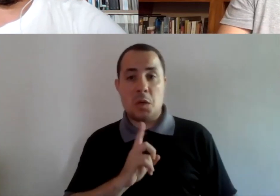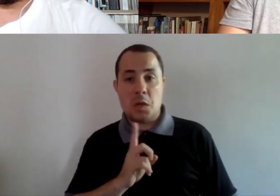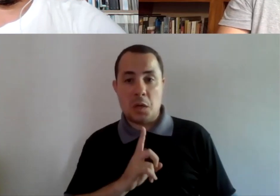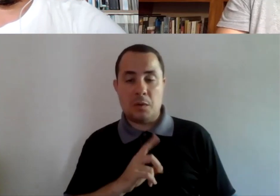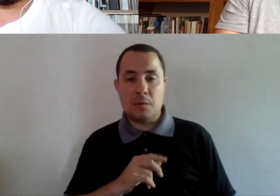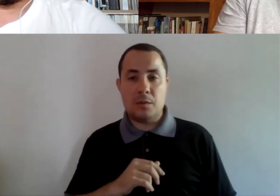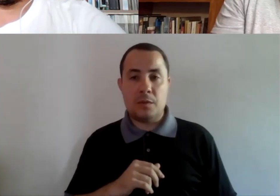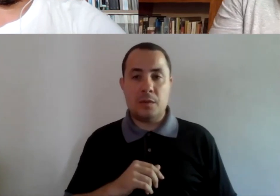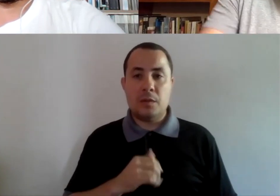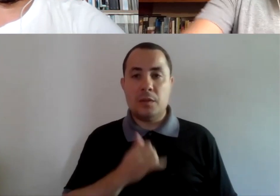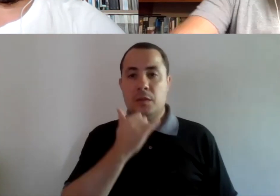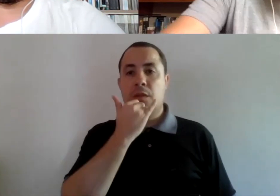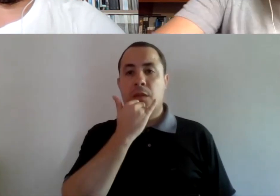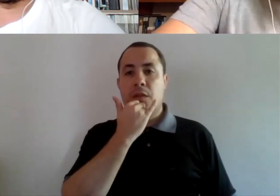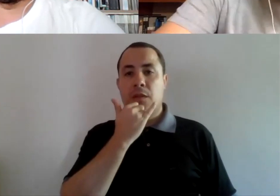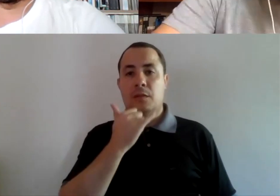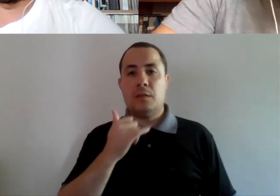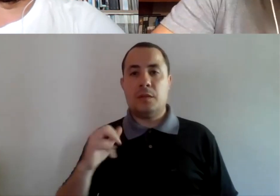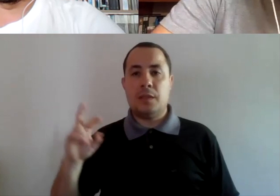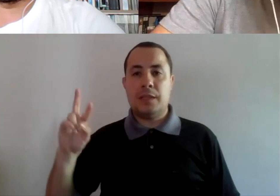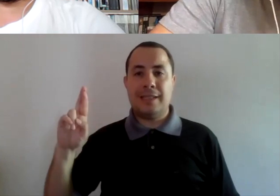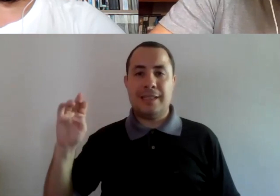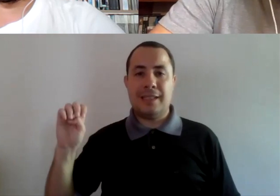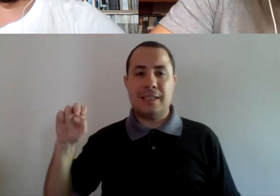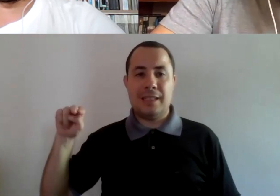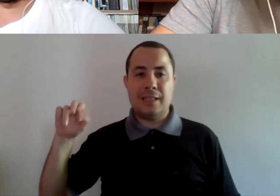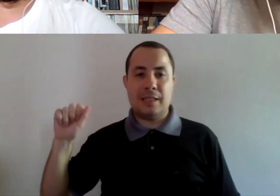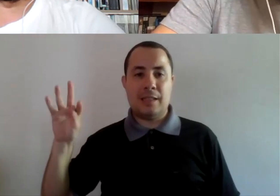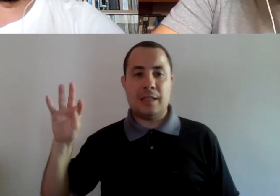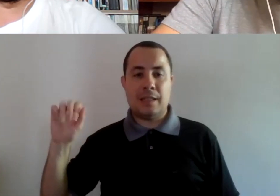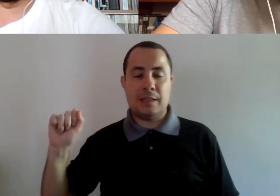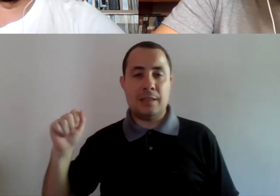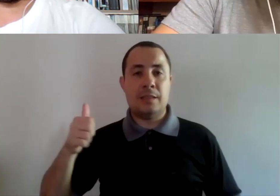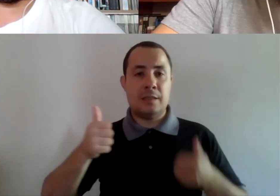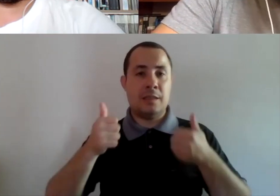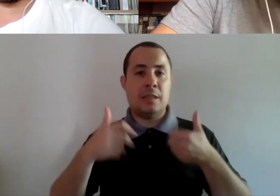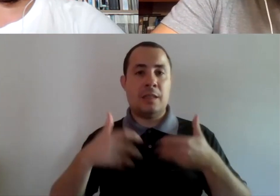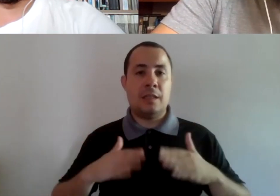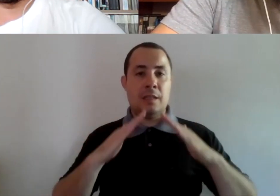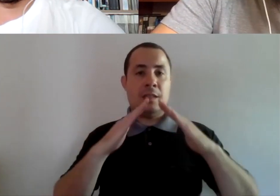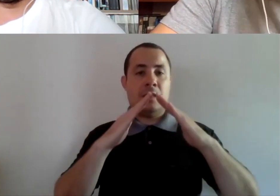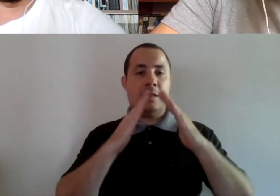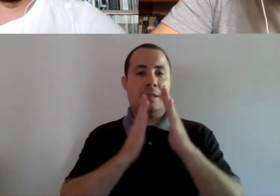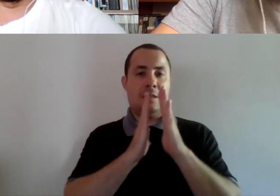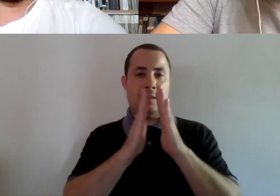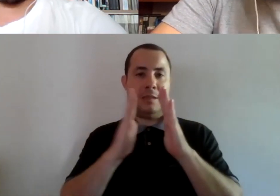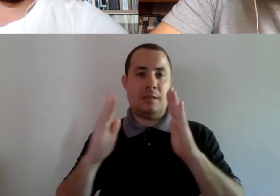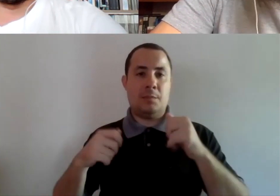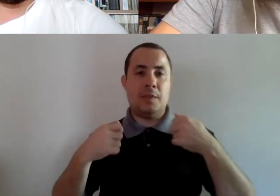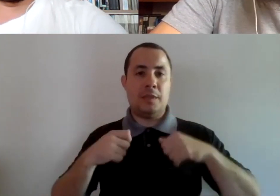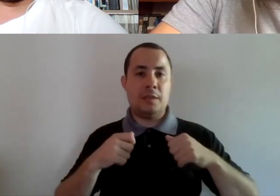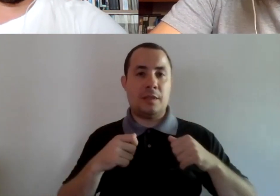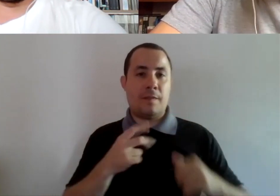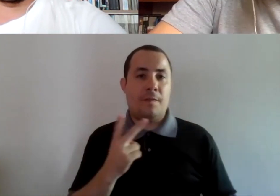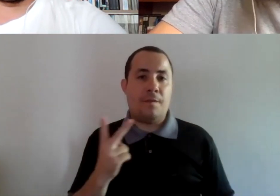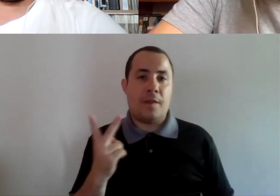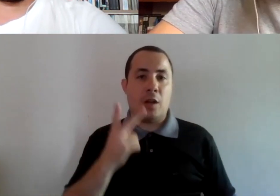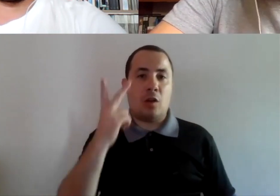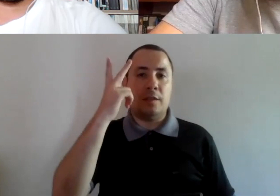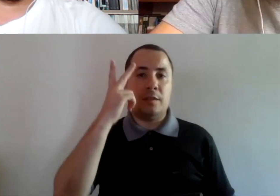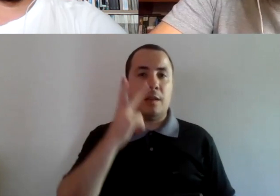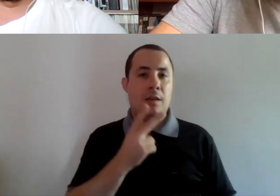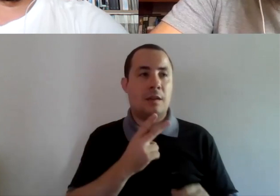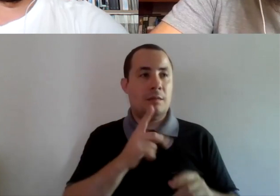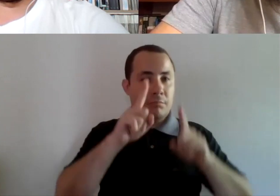não, Renata Alex, que falou: as bibliotecas precisam valorizar os autores locais, deixando um espaço. Ou seja, tem muito